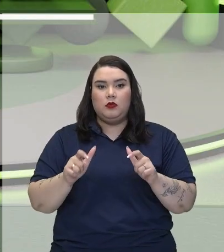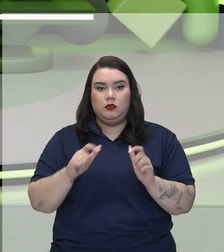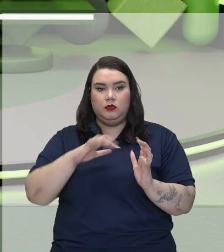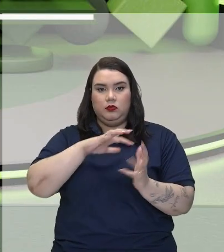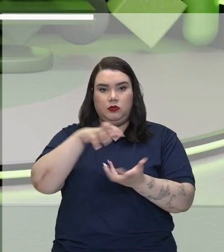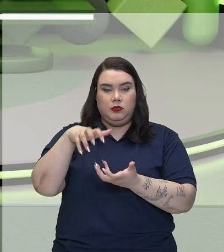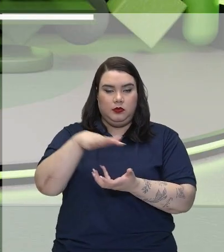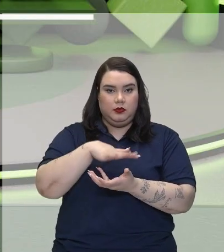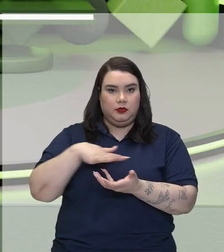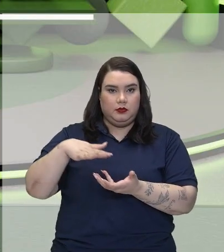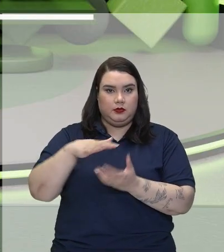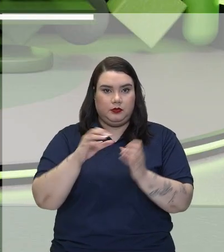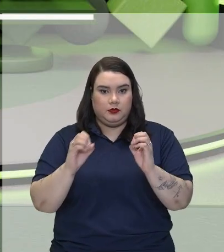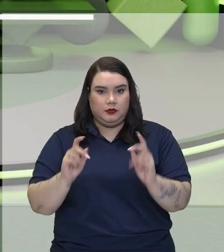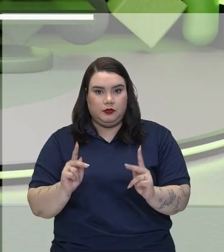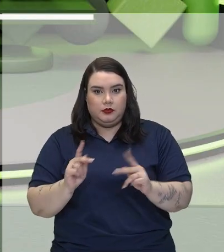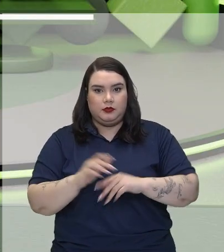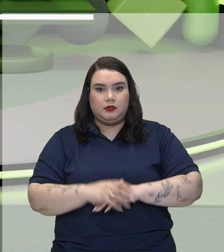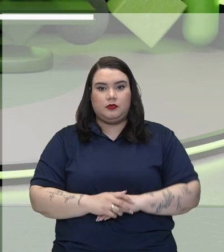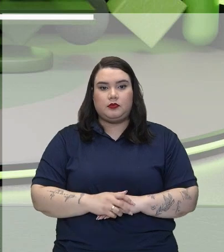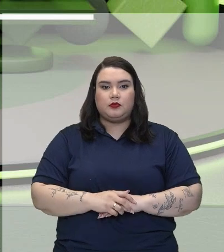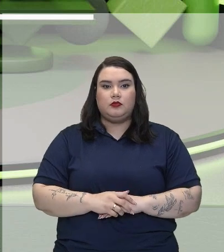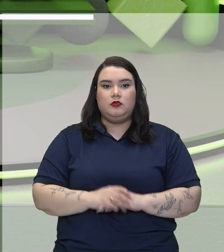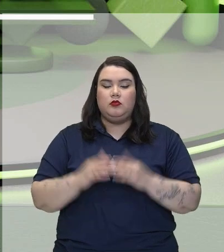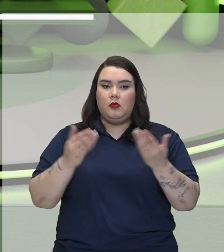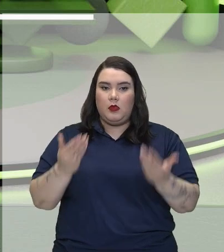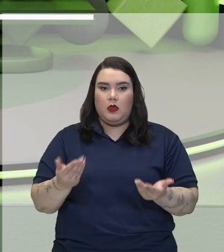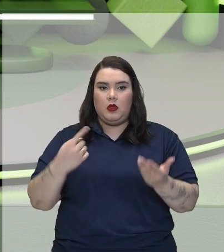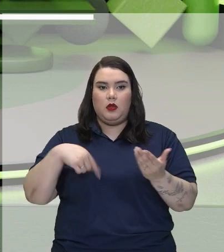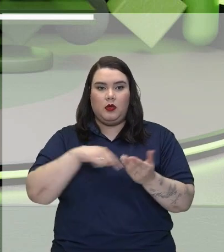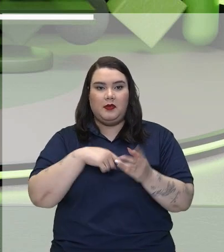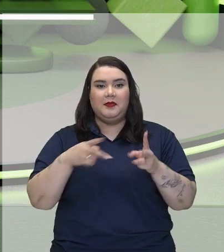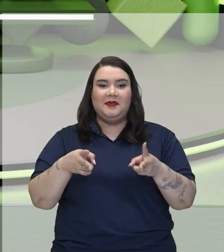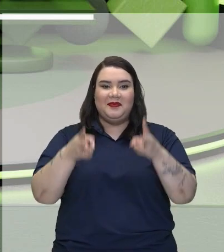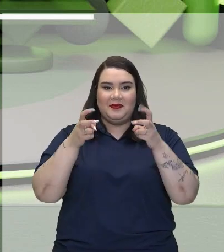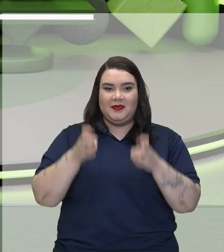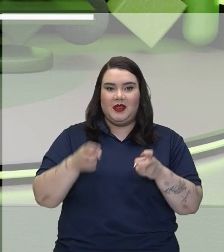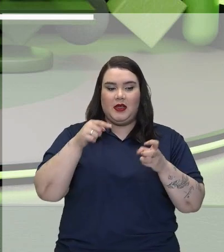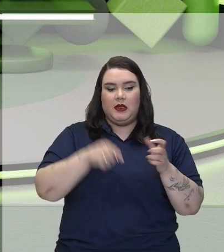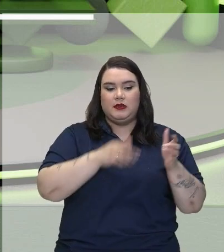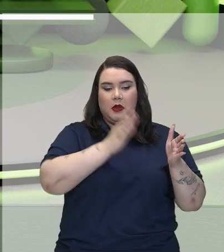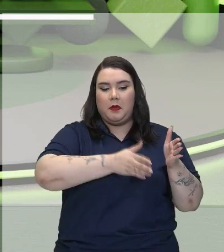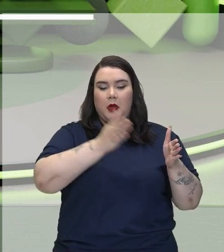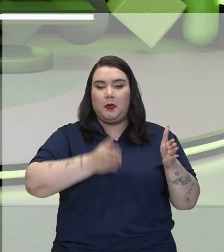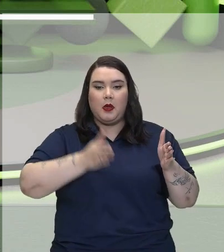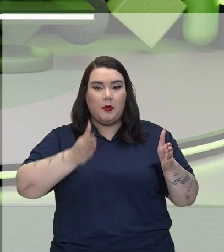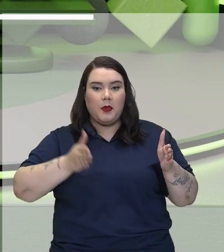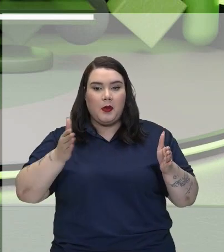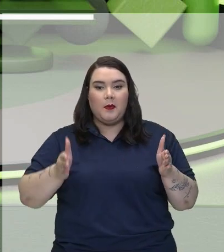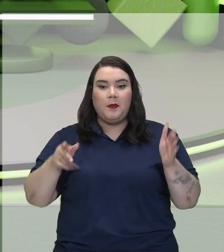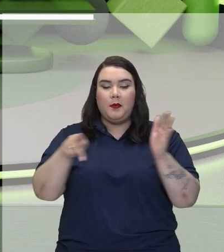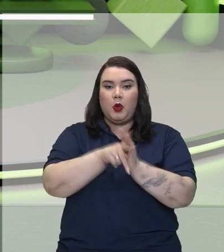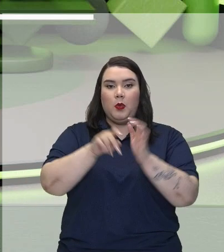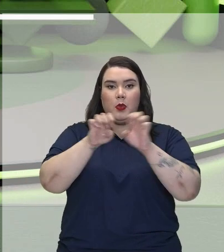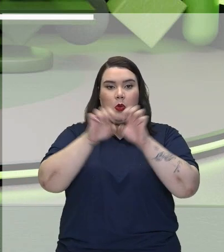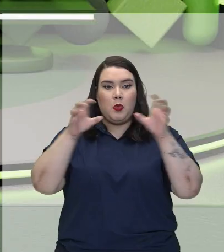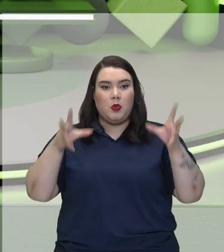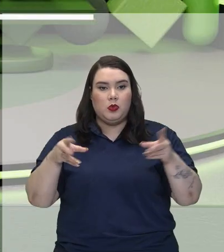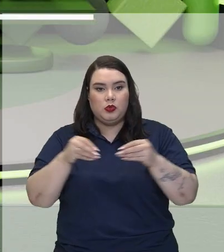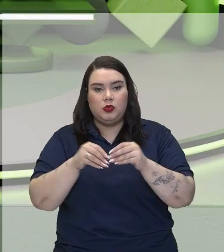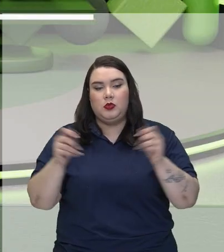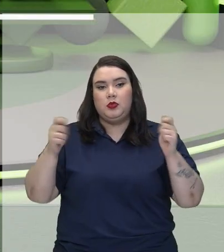daquelas espécies, tá certo? Então, a gente pode observar esses níveis de organização da ecologia, que são importantes para a gente entender